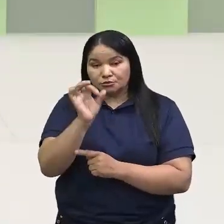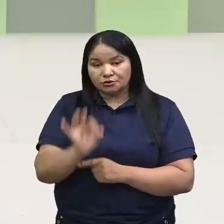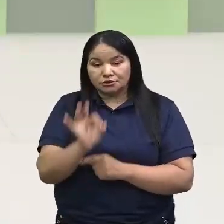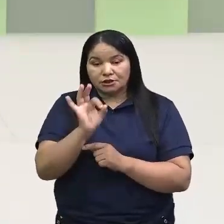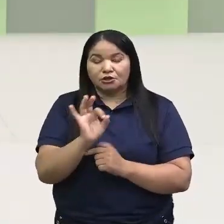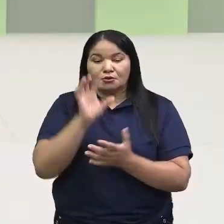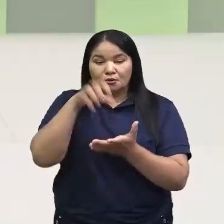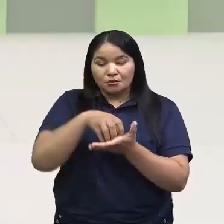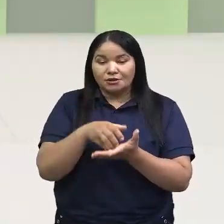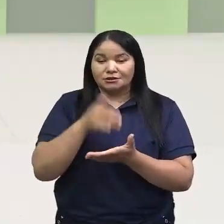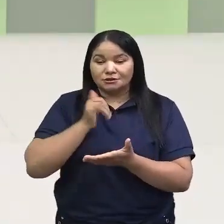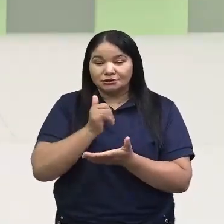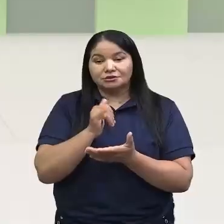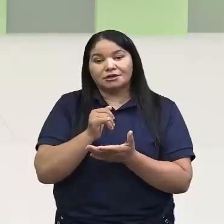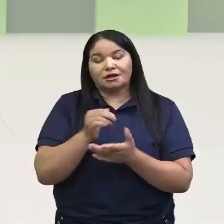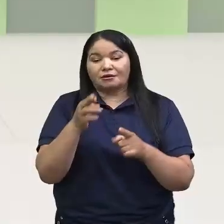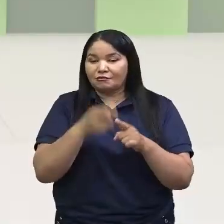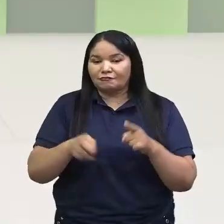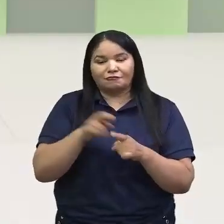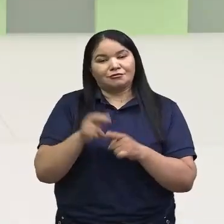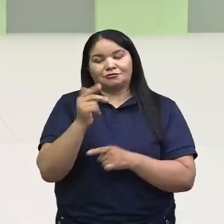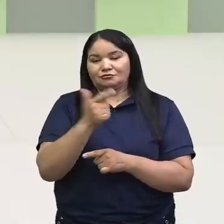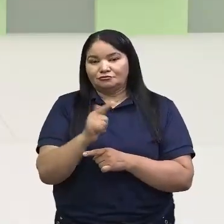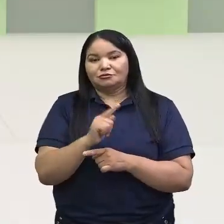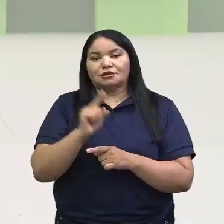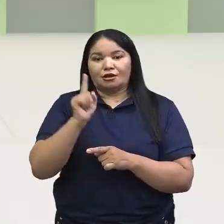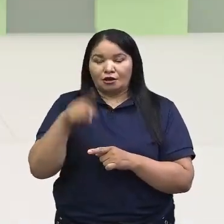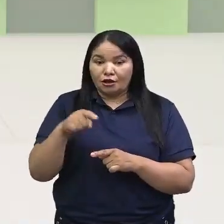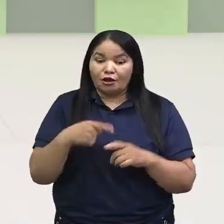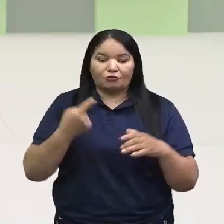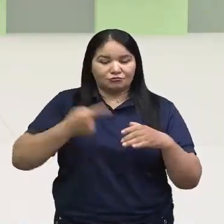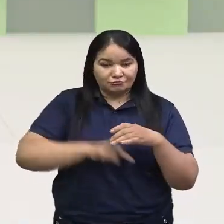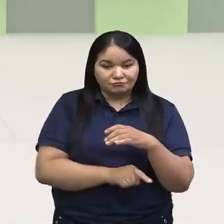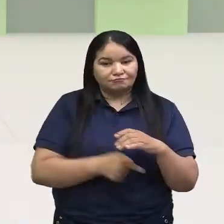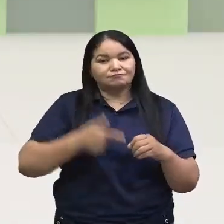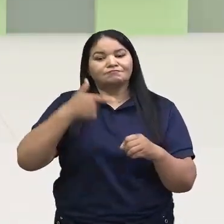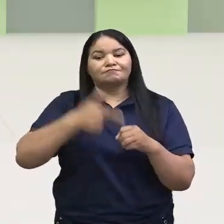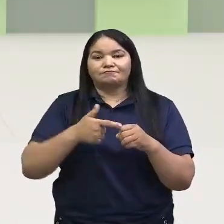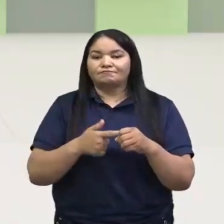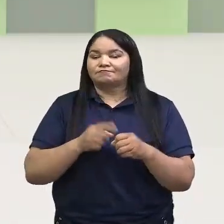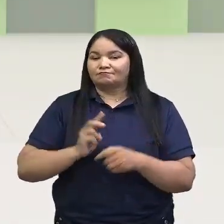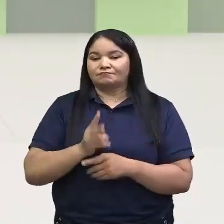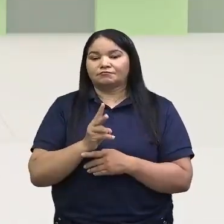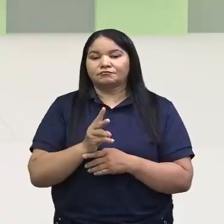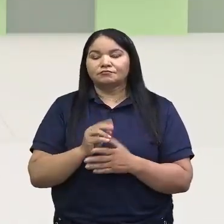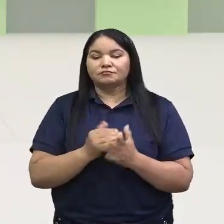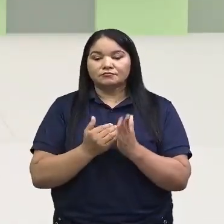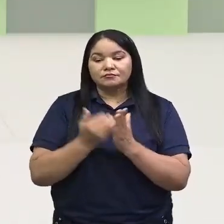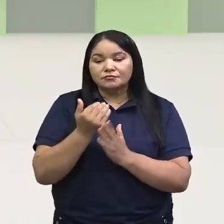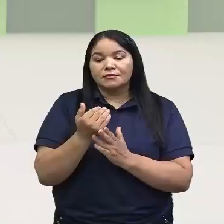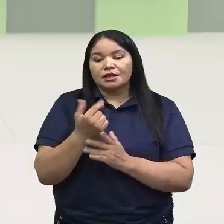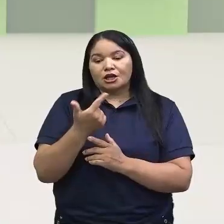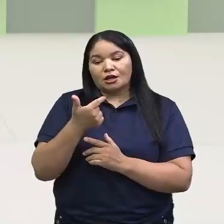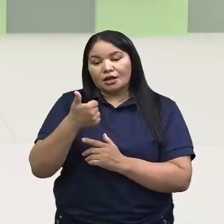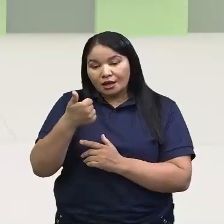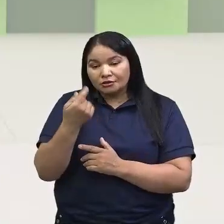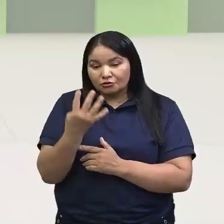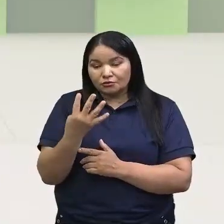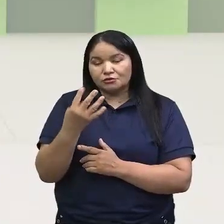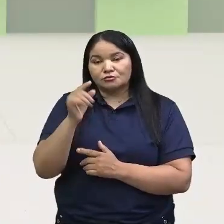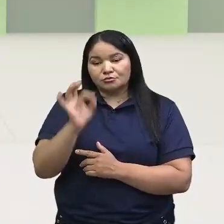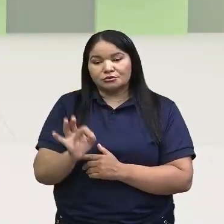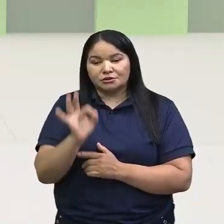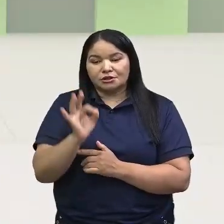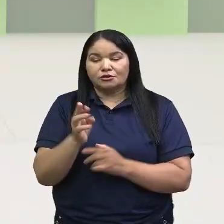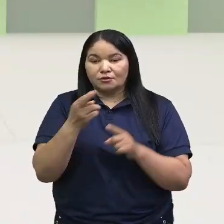mundial são de fontes não renováveis, combustíveis fósseis, majoritariamente, e apenas 14% de fontes renováveis, que são